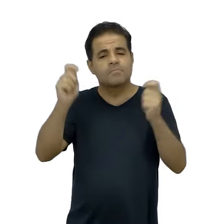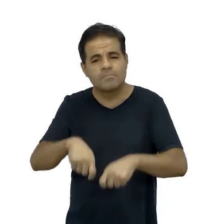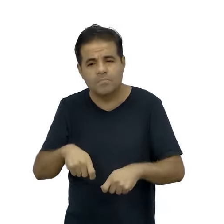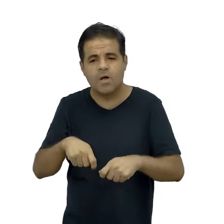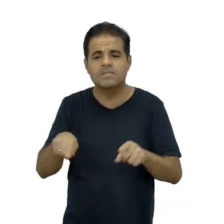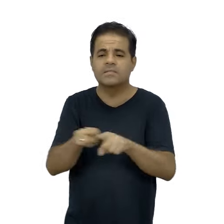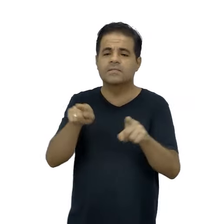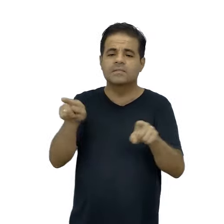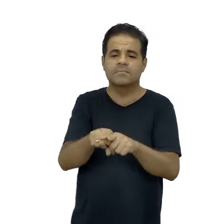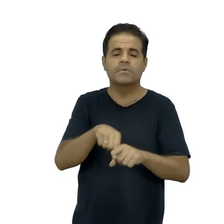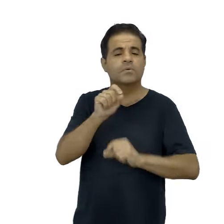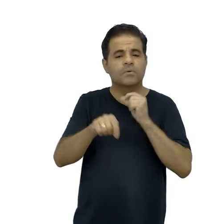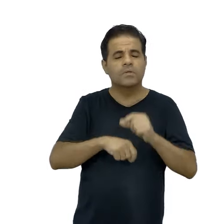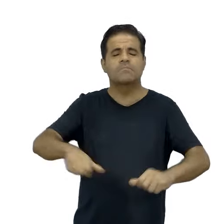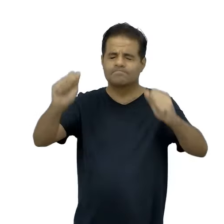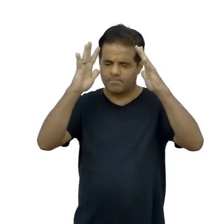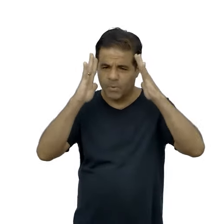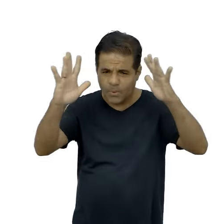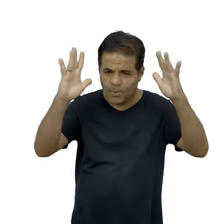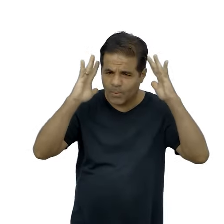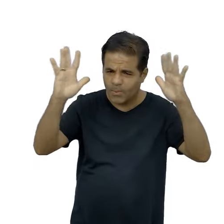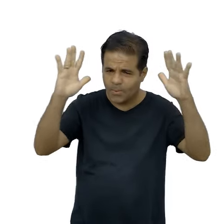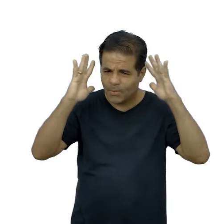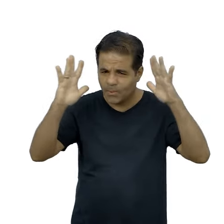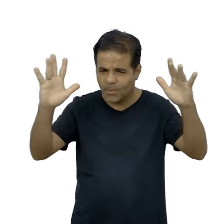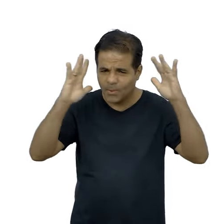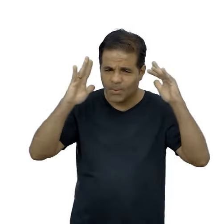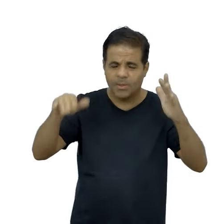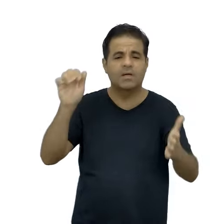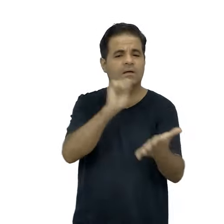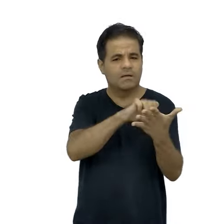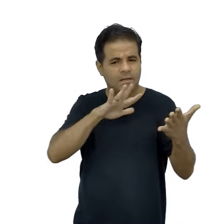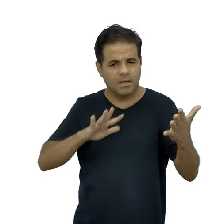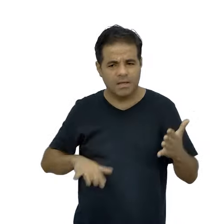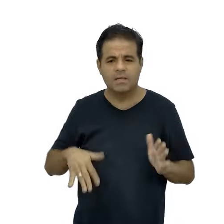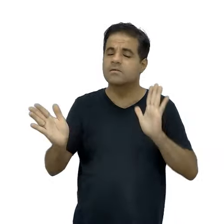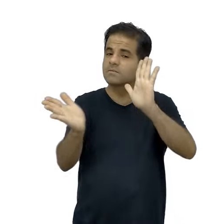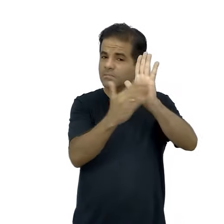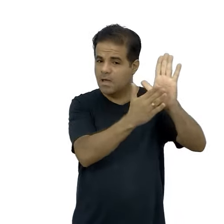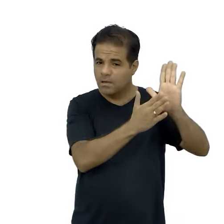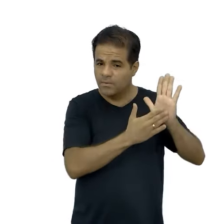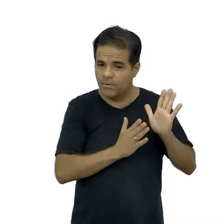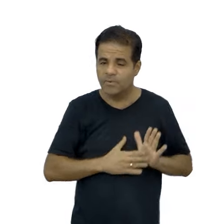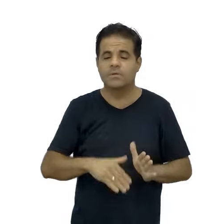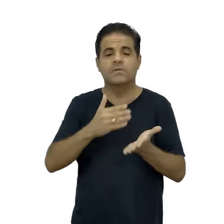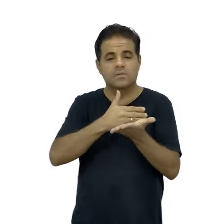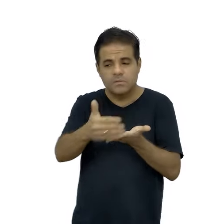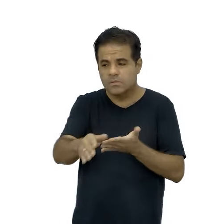também refletir sobre essa atividade que foi proposta,